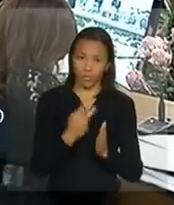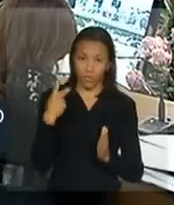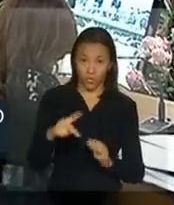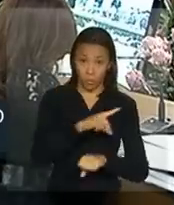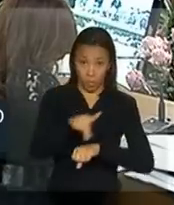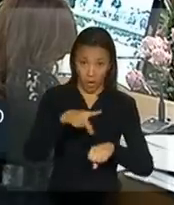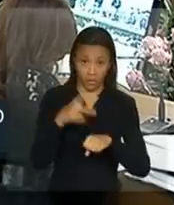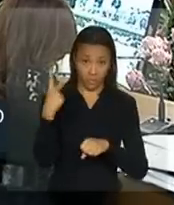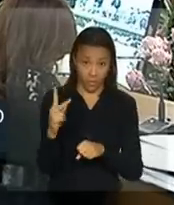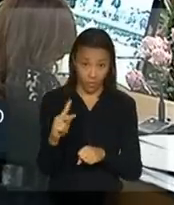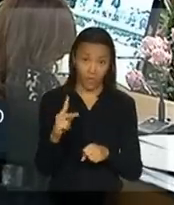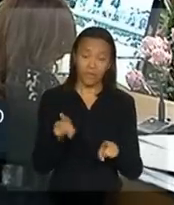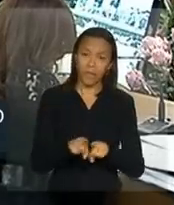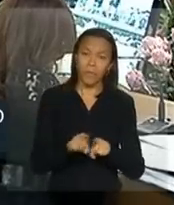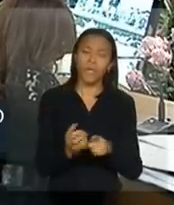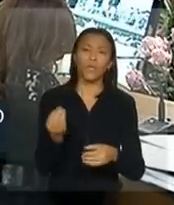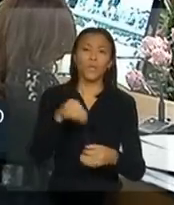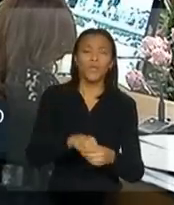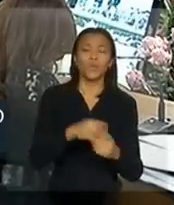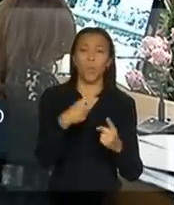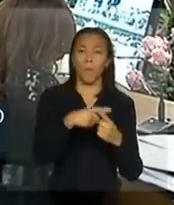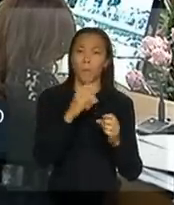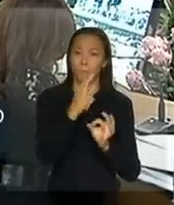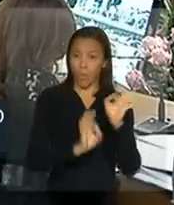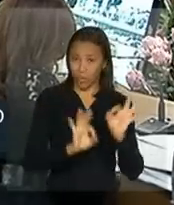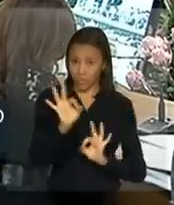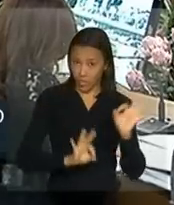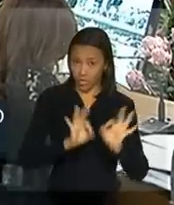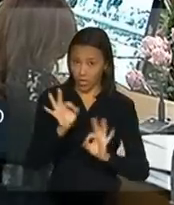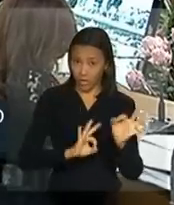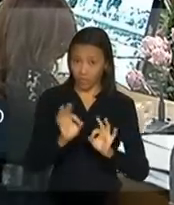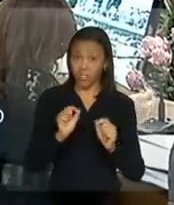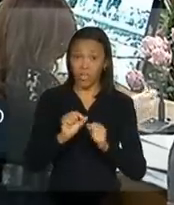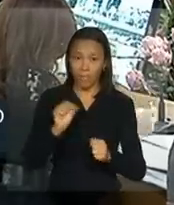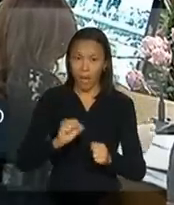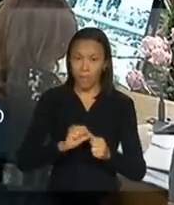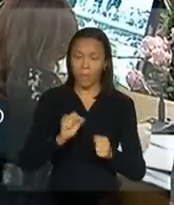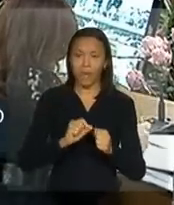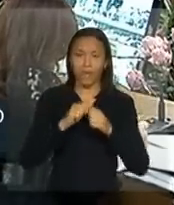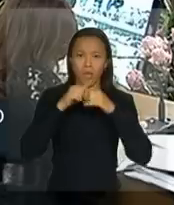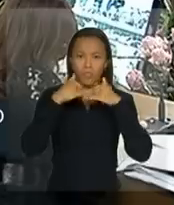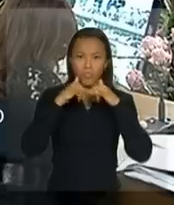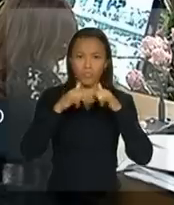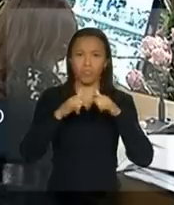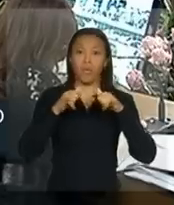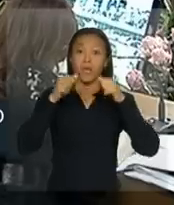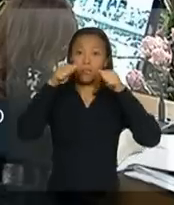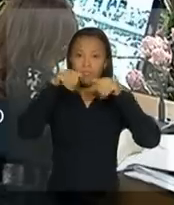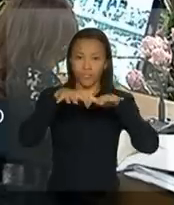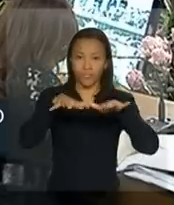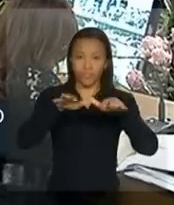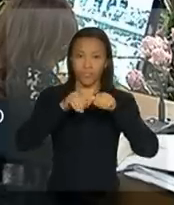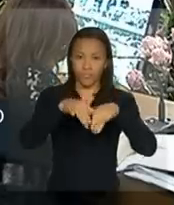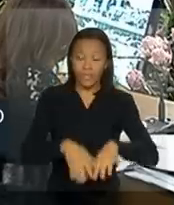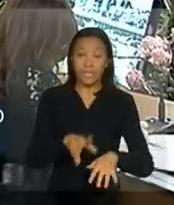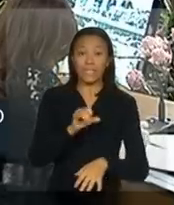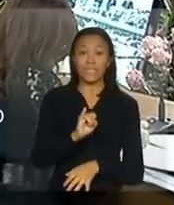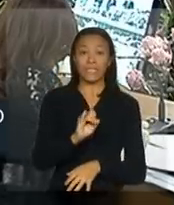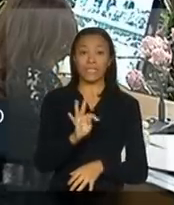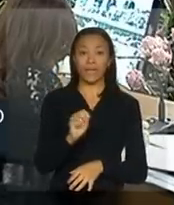FOSEM, incluindo o projeto de construção da linha de transmissão entre Itaipu e Vila